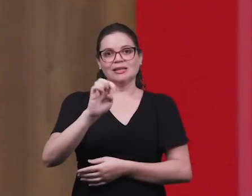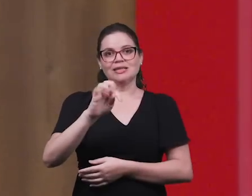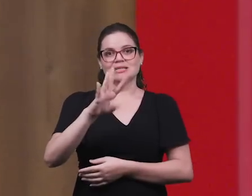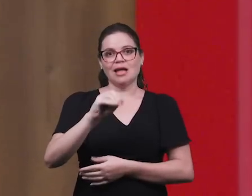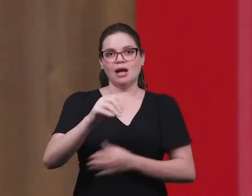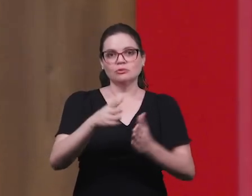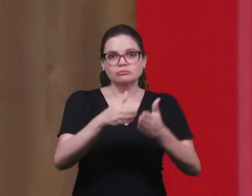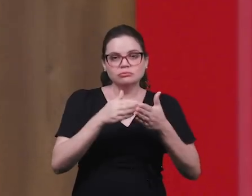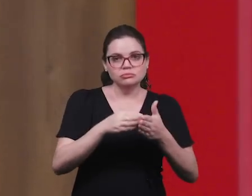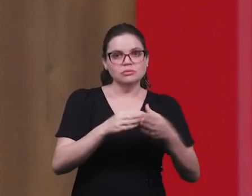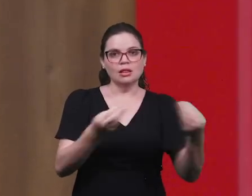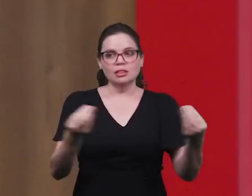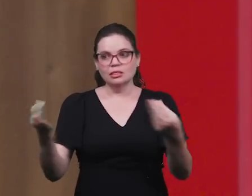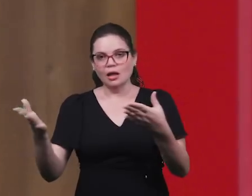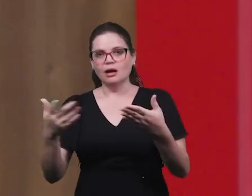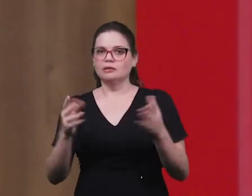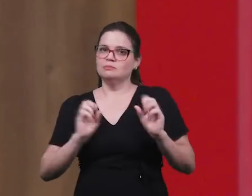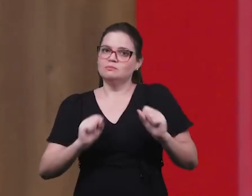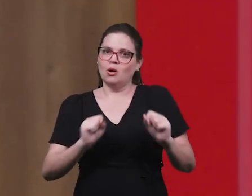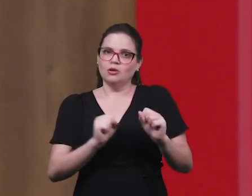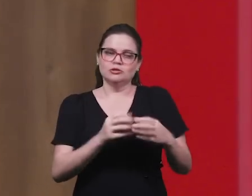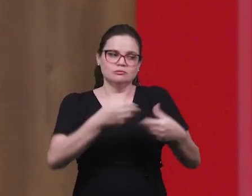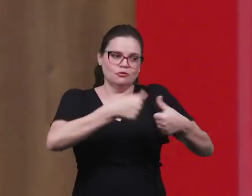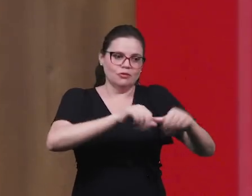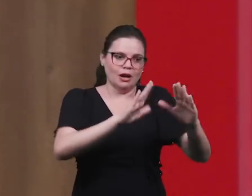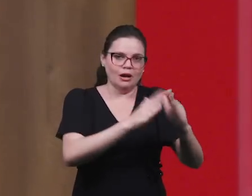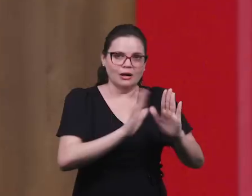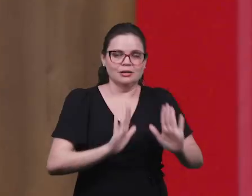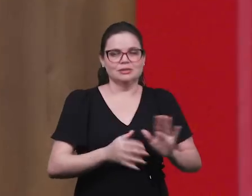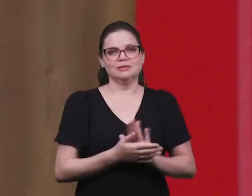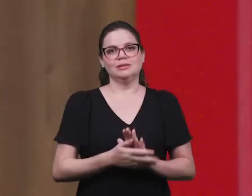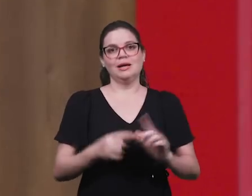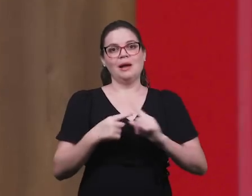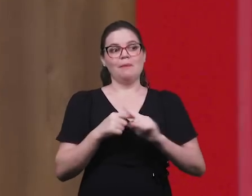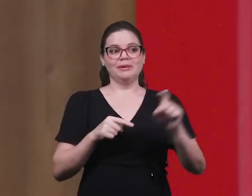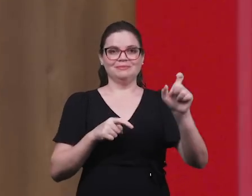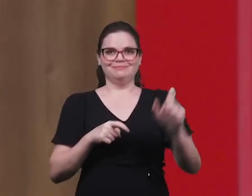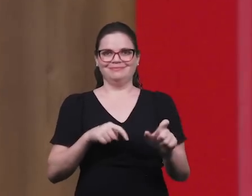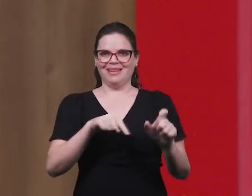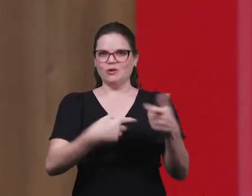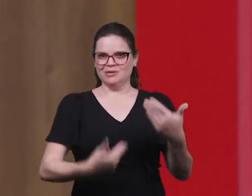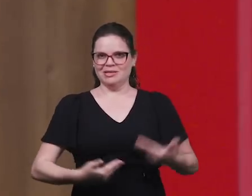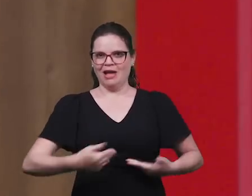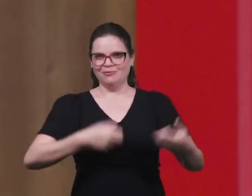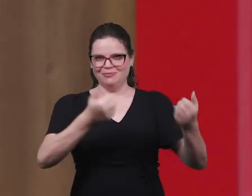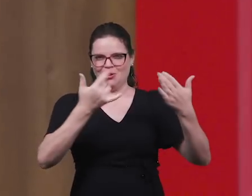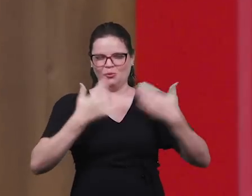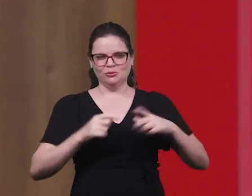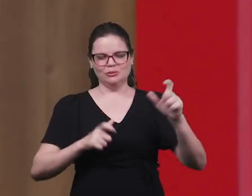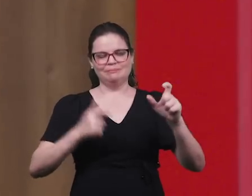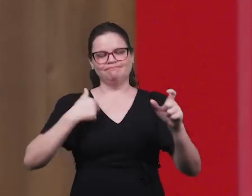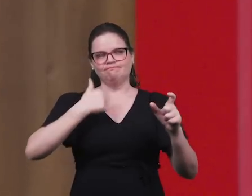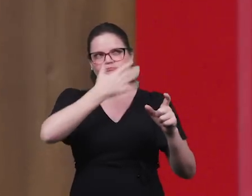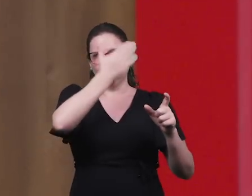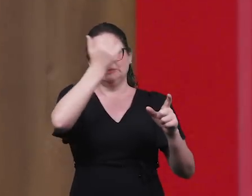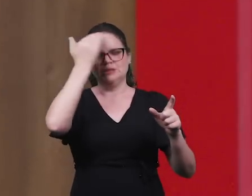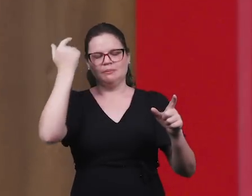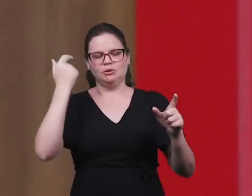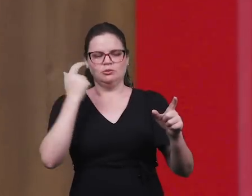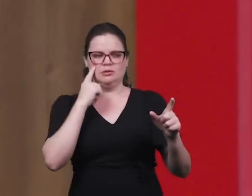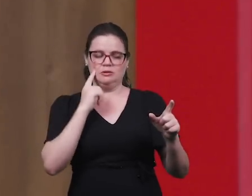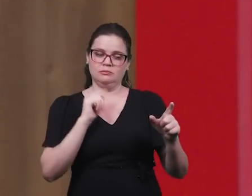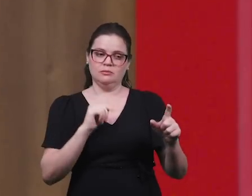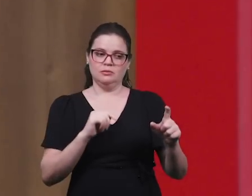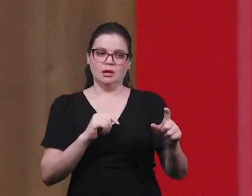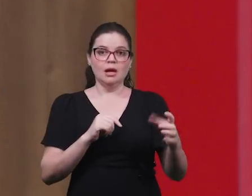trabalho, né? Aí entra a questão da sabedoria, né? O que aquele irmão fez? Ele pegou,